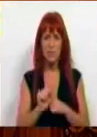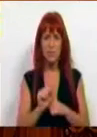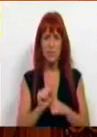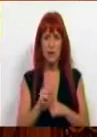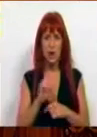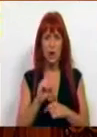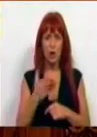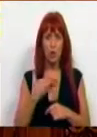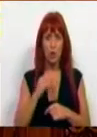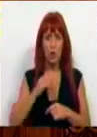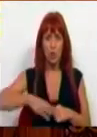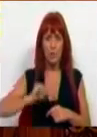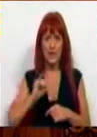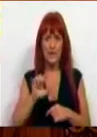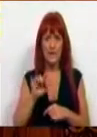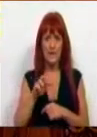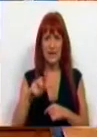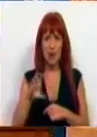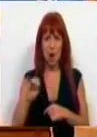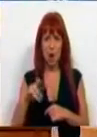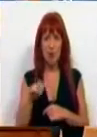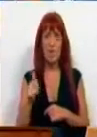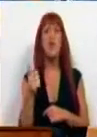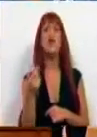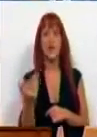deputada Domicília Costa, do Bloco de Esquerda.